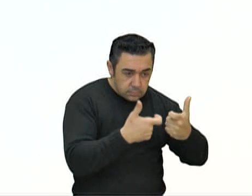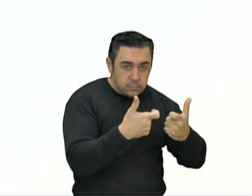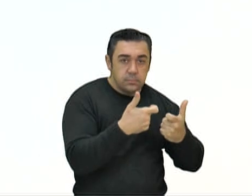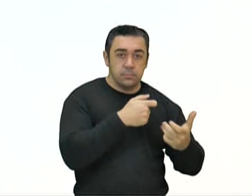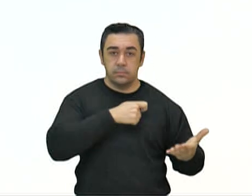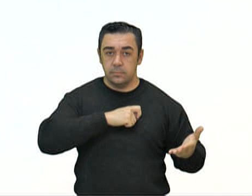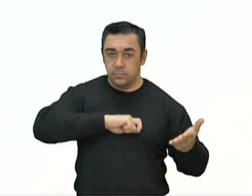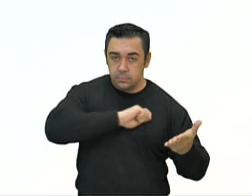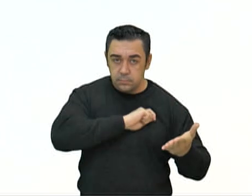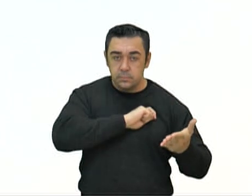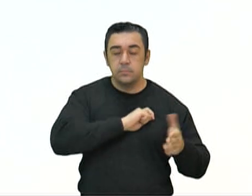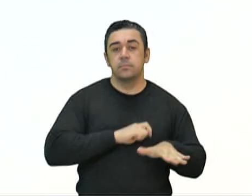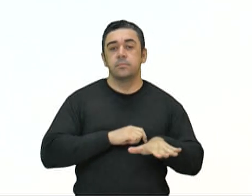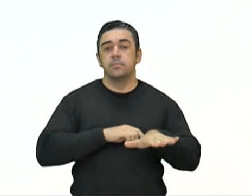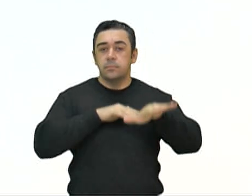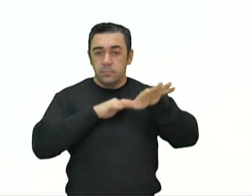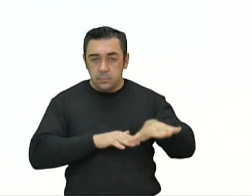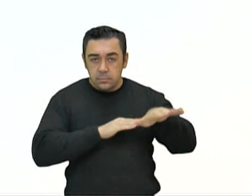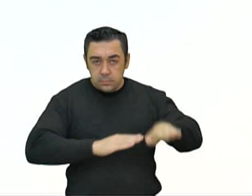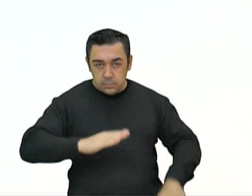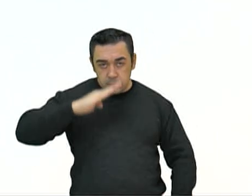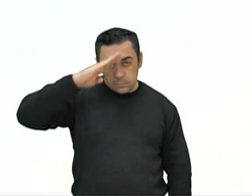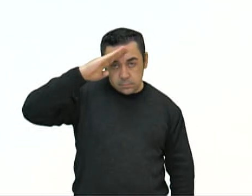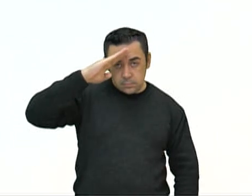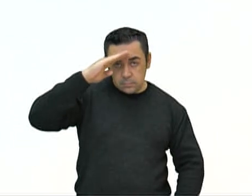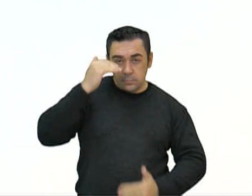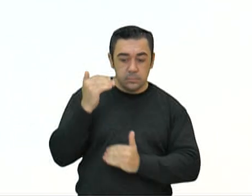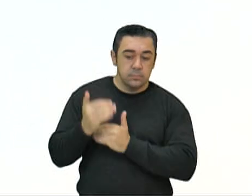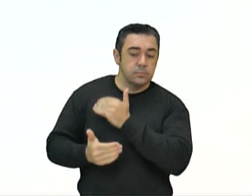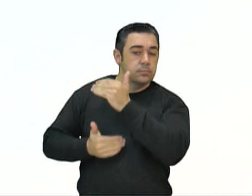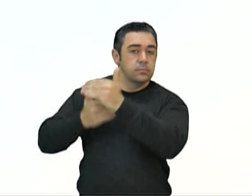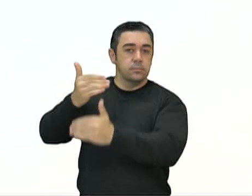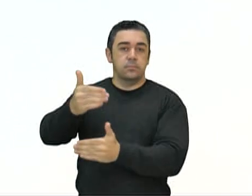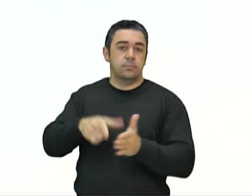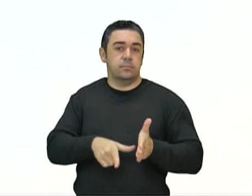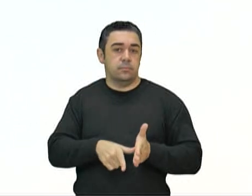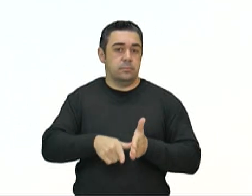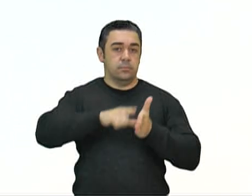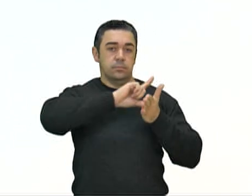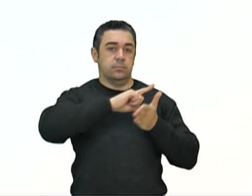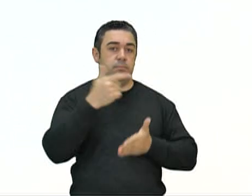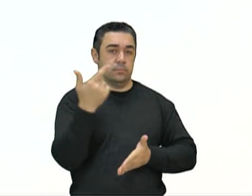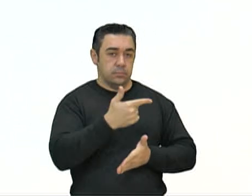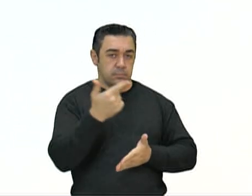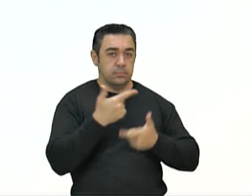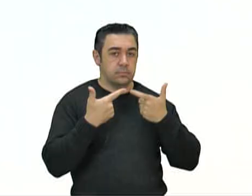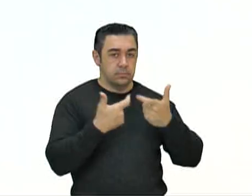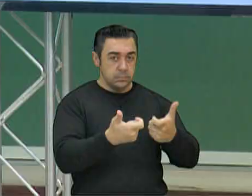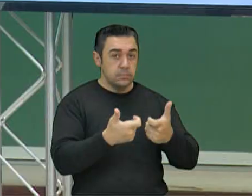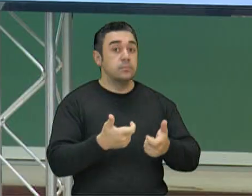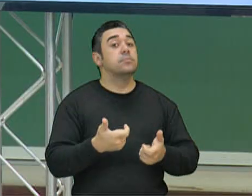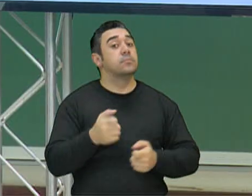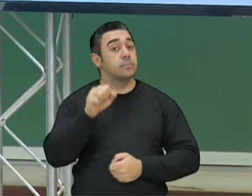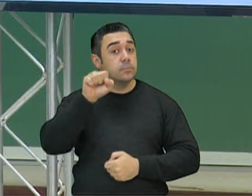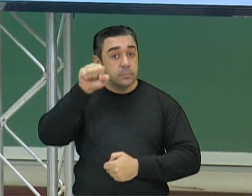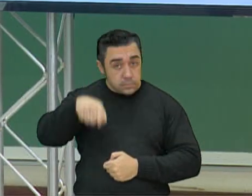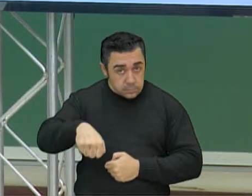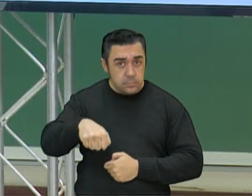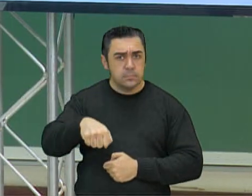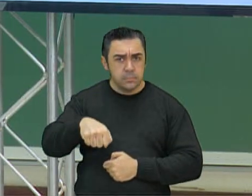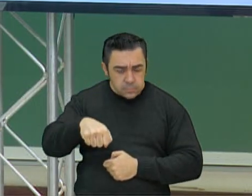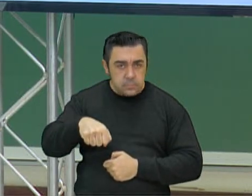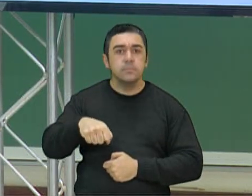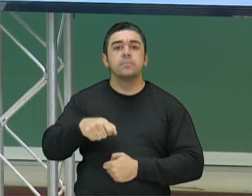Espanhola e o militarismo que estava em ascensão antes da Segunda Guerra Mundial. Sim, Guerra